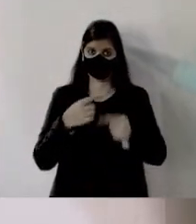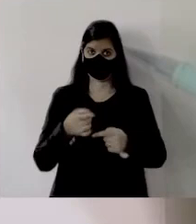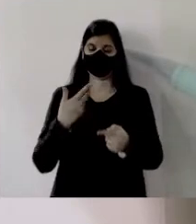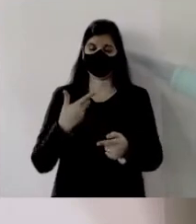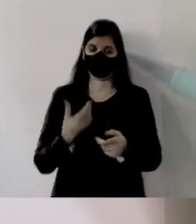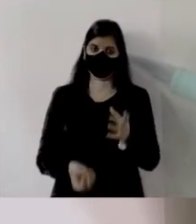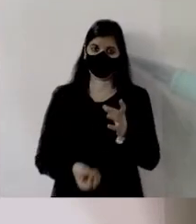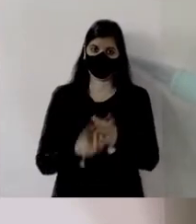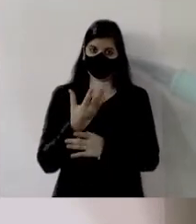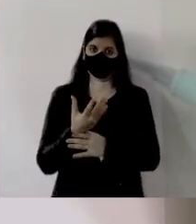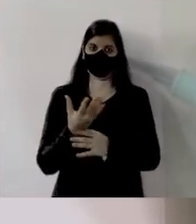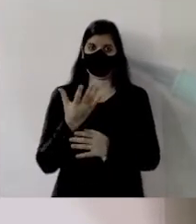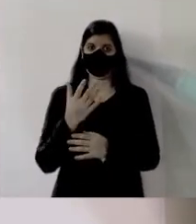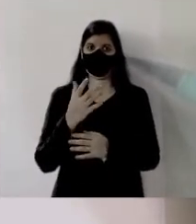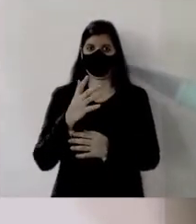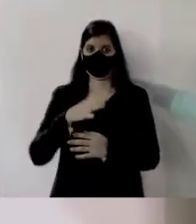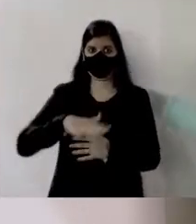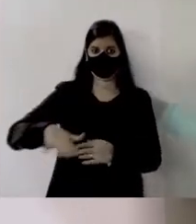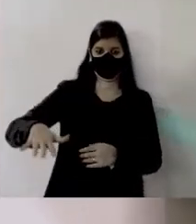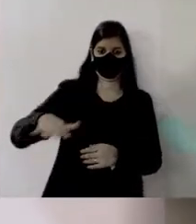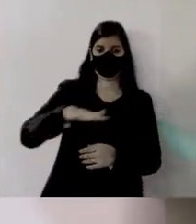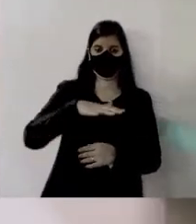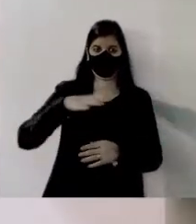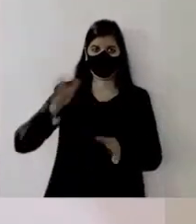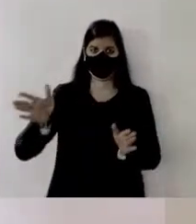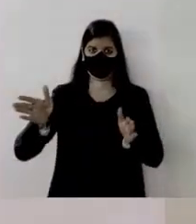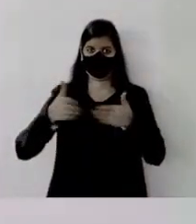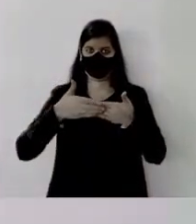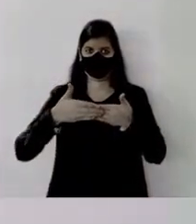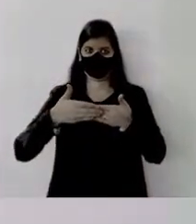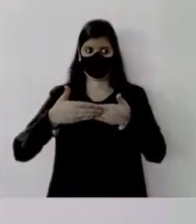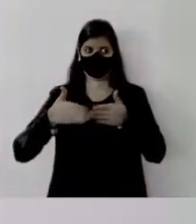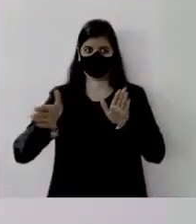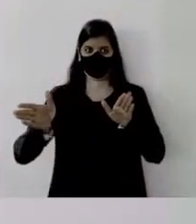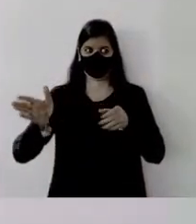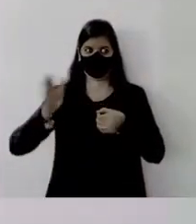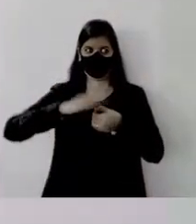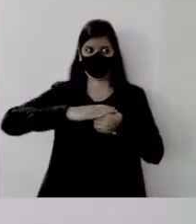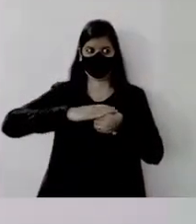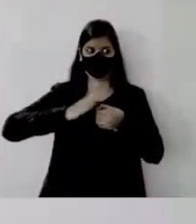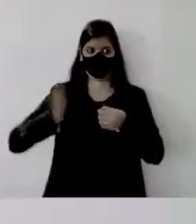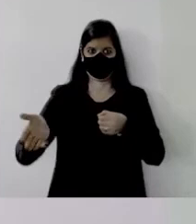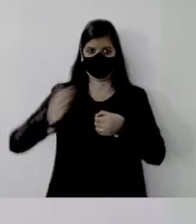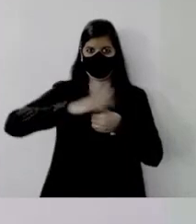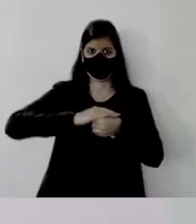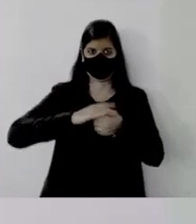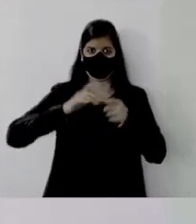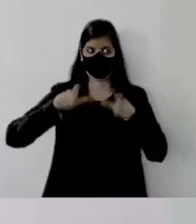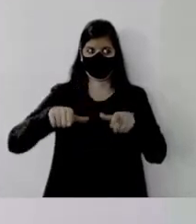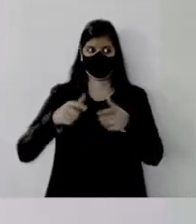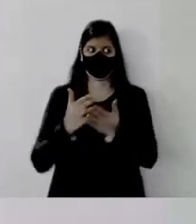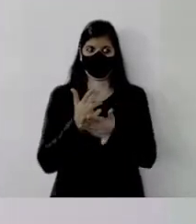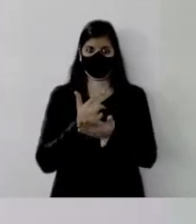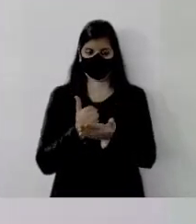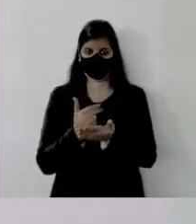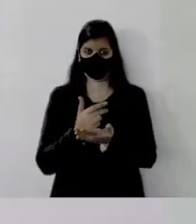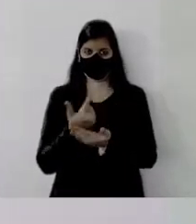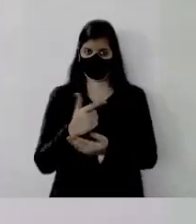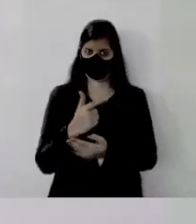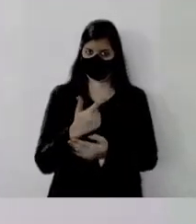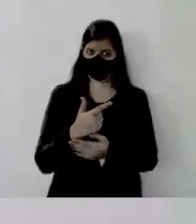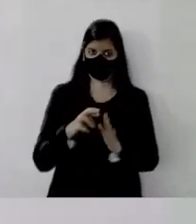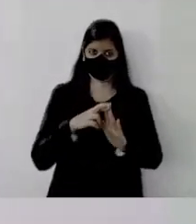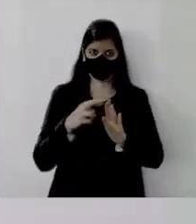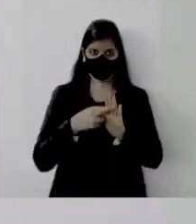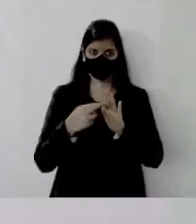vamos construir as abas que vão fechar essa planificação. Então, não existe uma